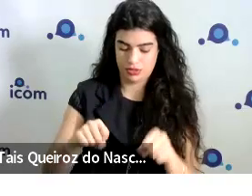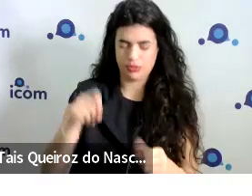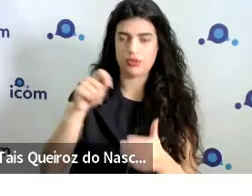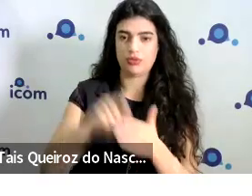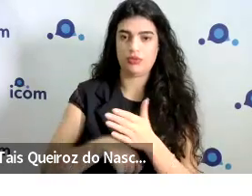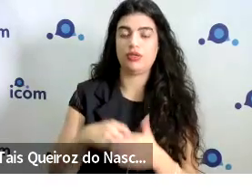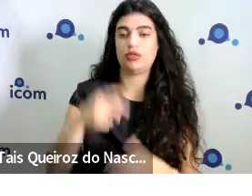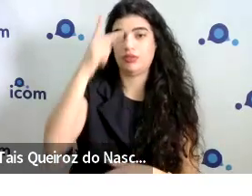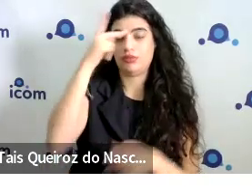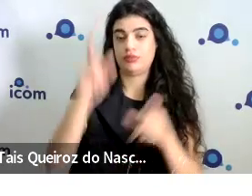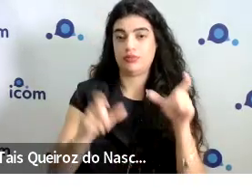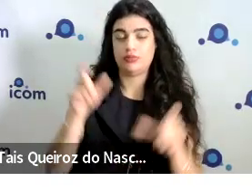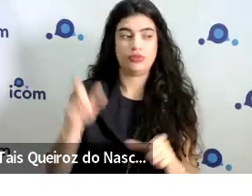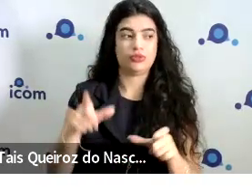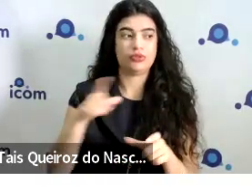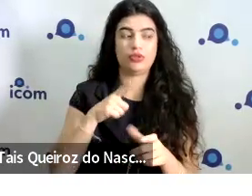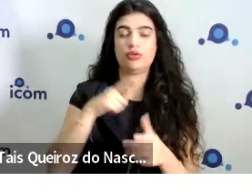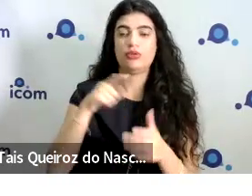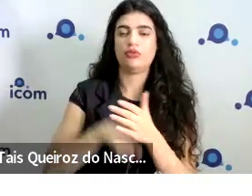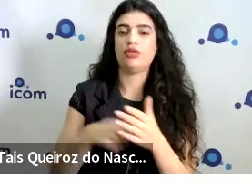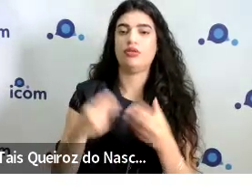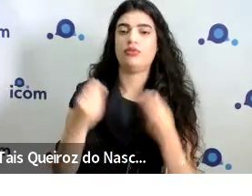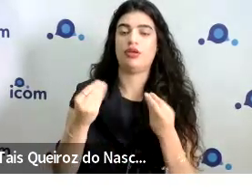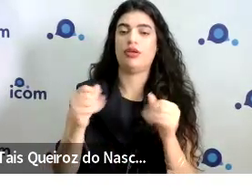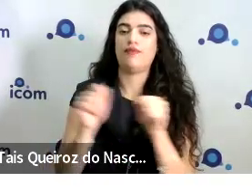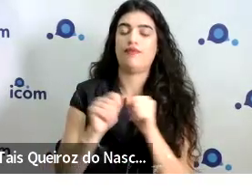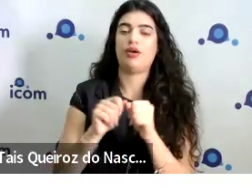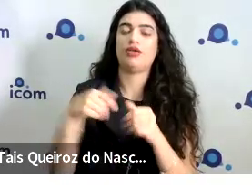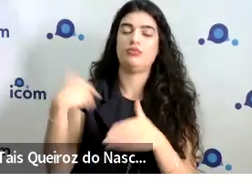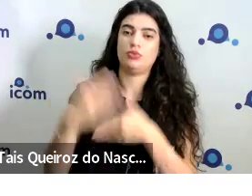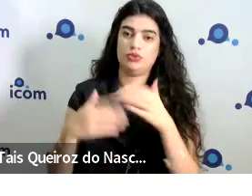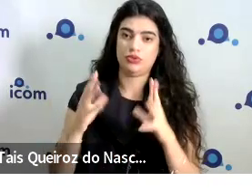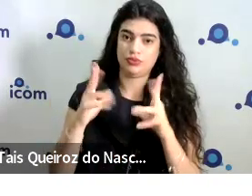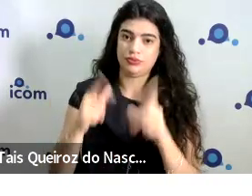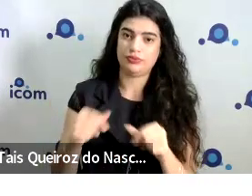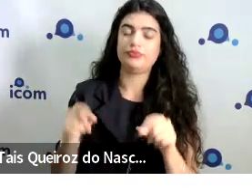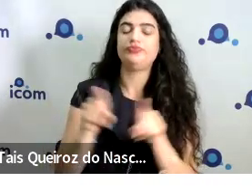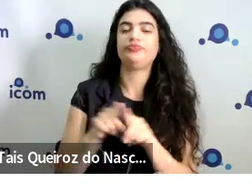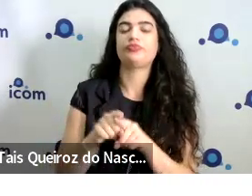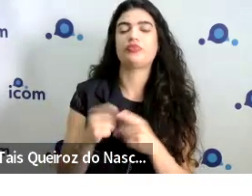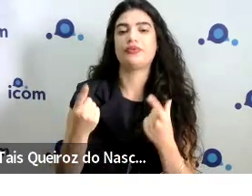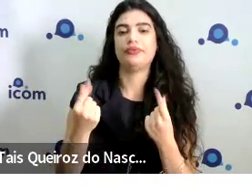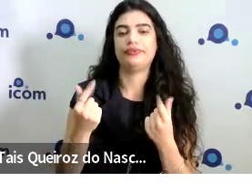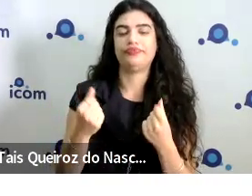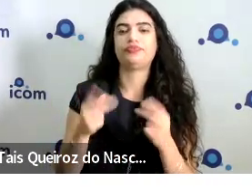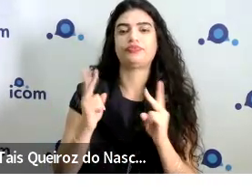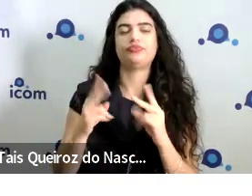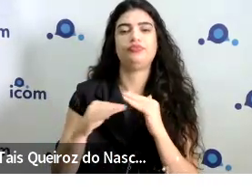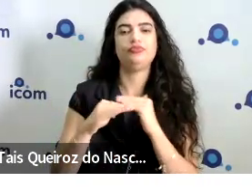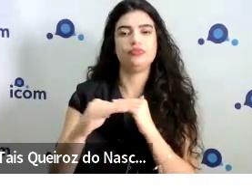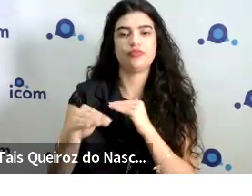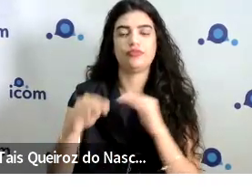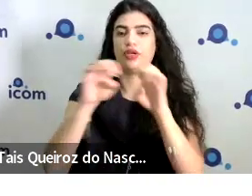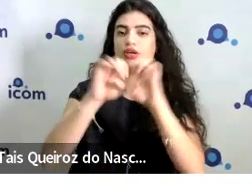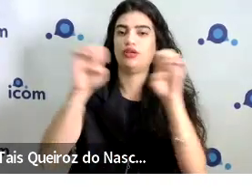que são contratadas para poder fazer esse processo inteiro, assim como o custo de manter toda uma